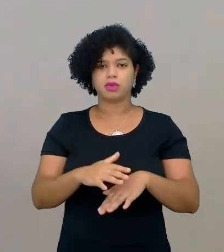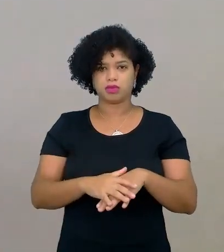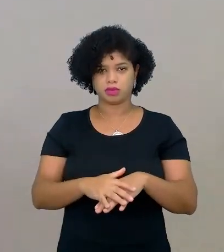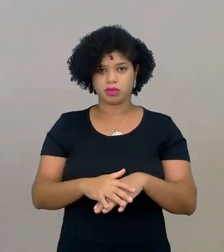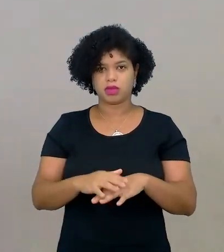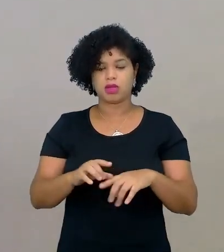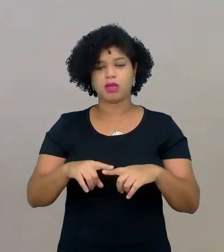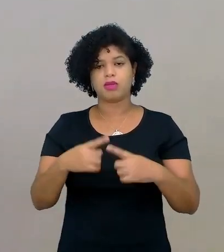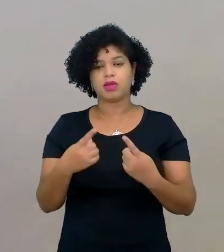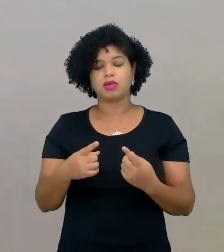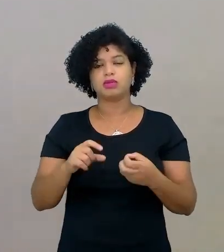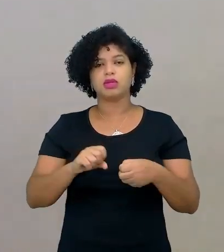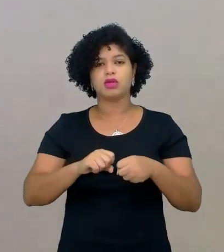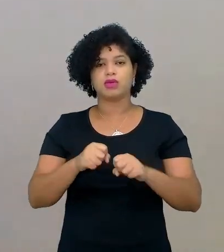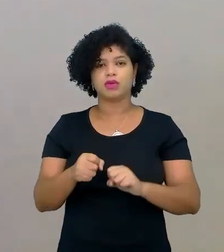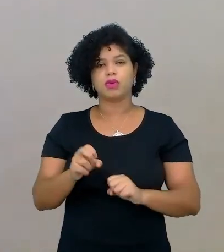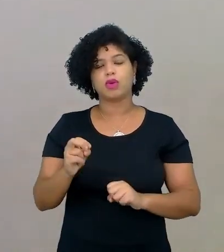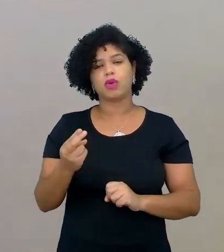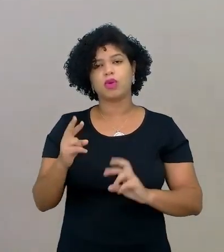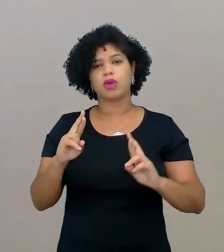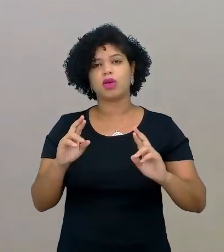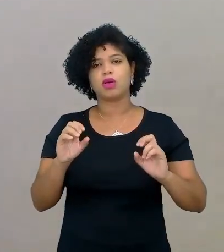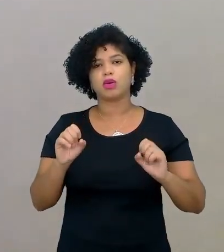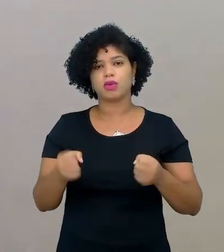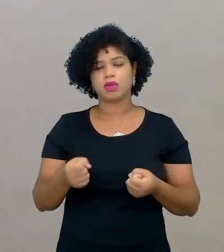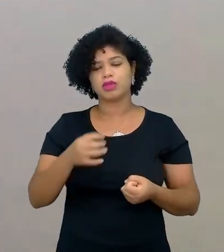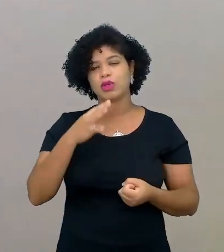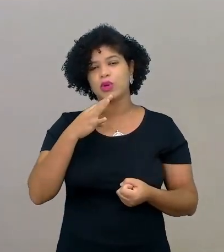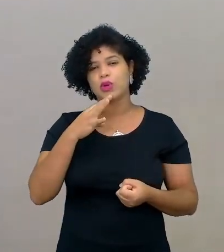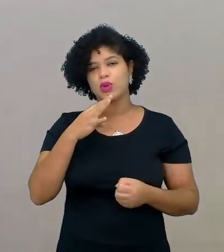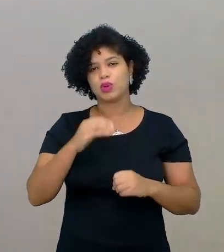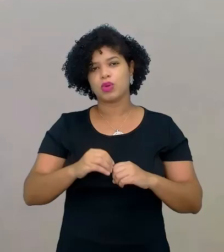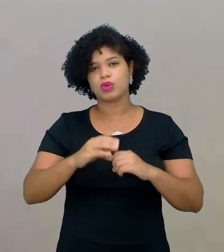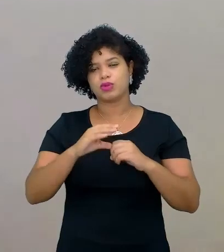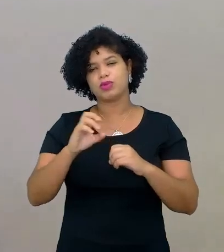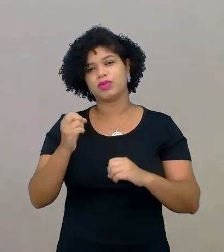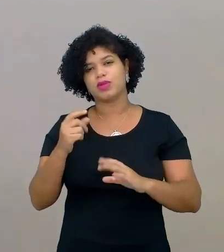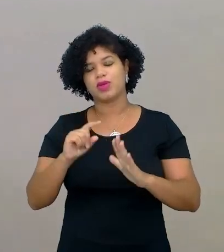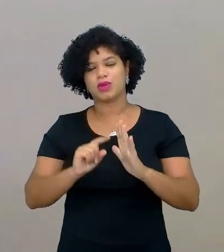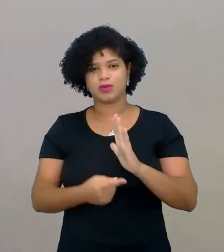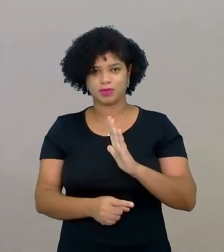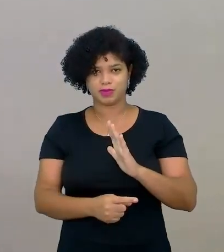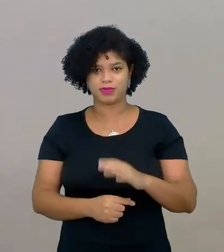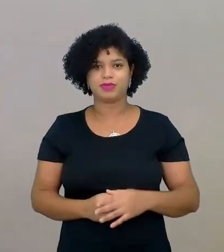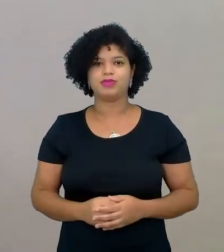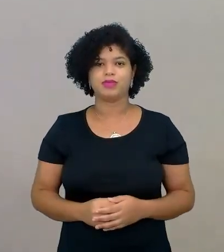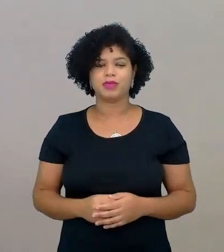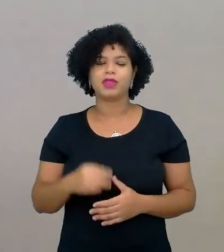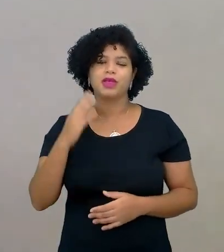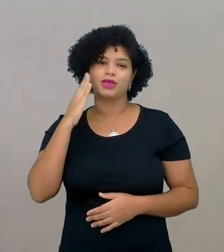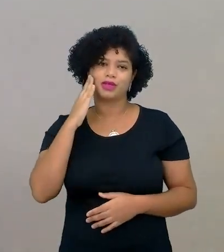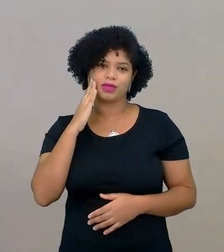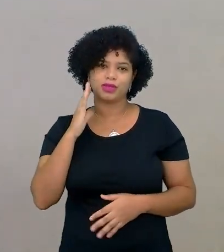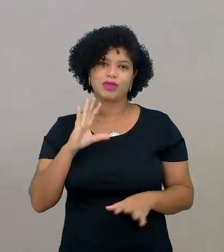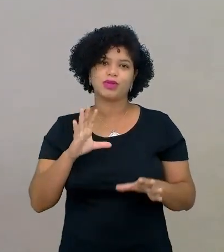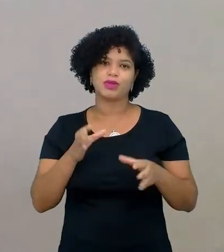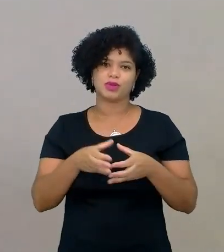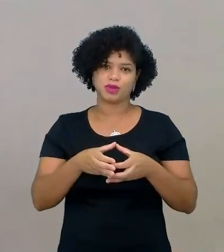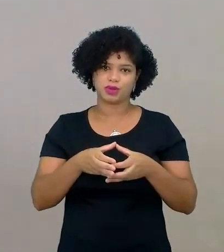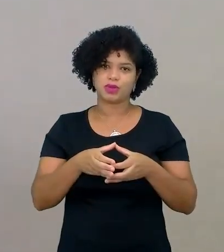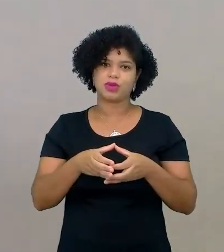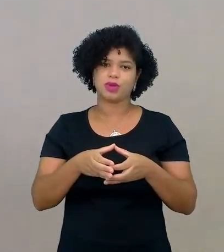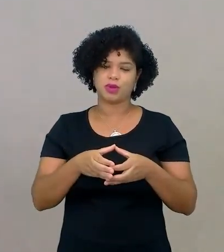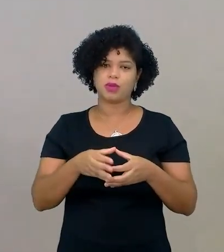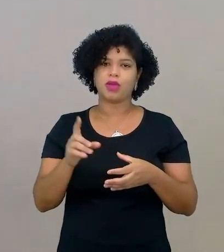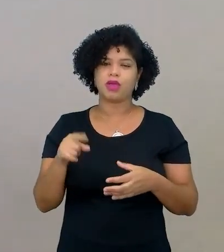com a formação ou a recuperação de conhecimento e o aprofundamento. Se a minha turma está aquém desse material que a gente está mostrando para vocês,